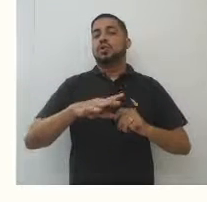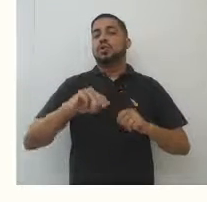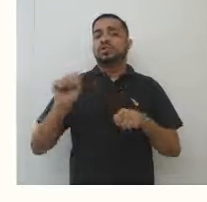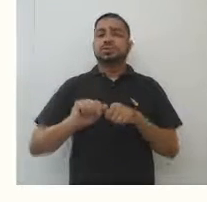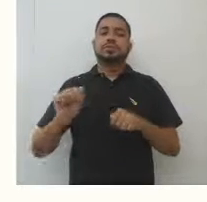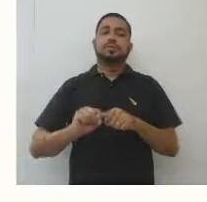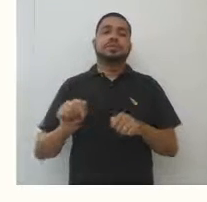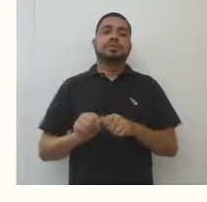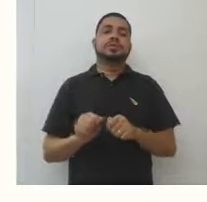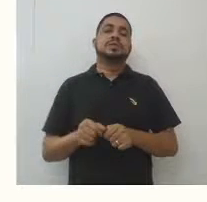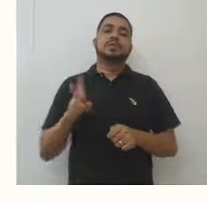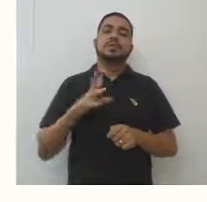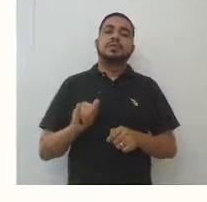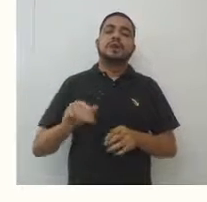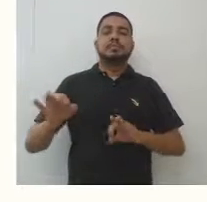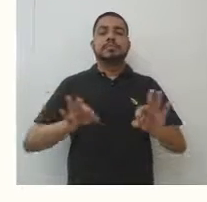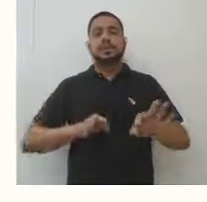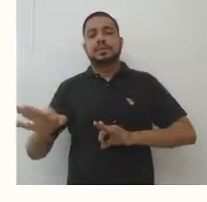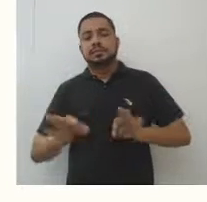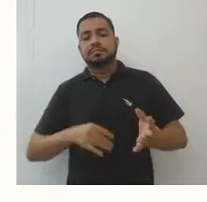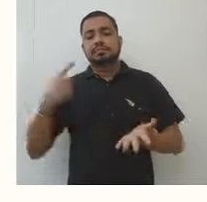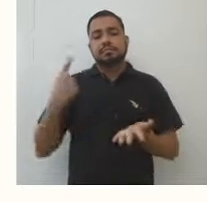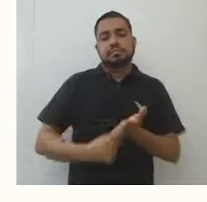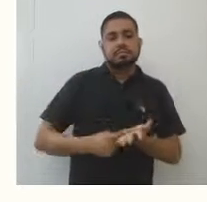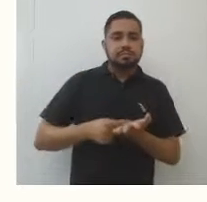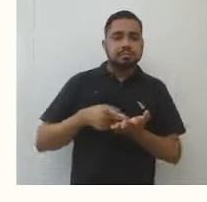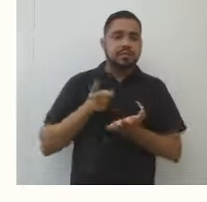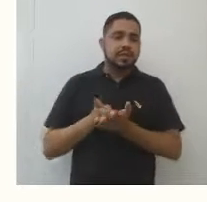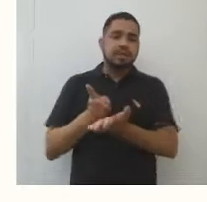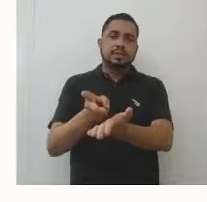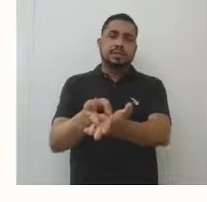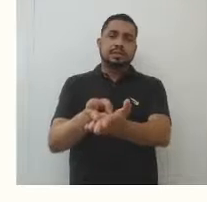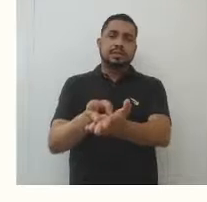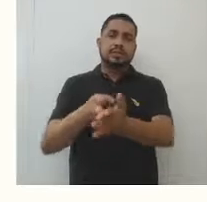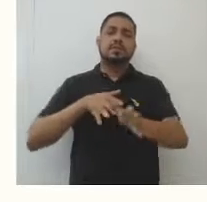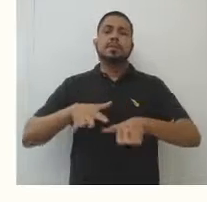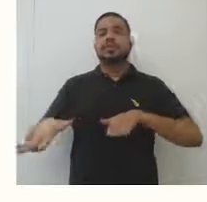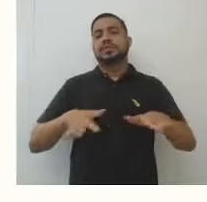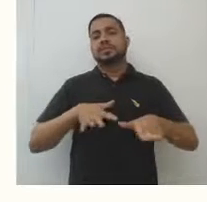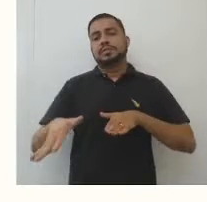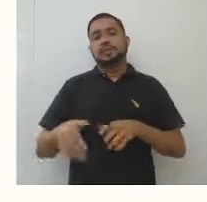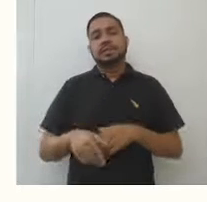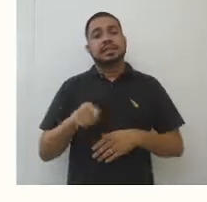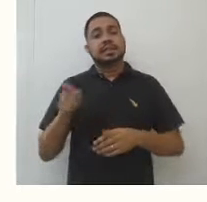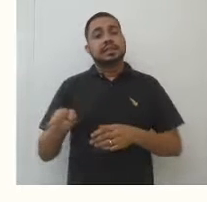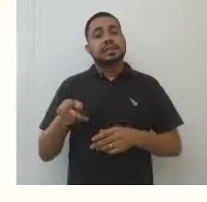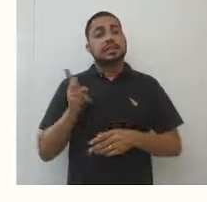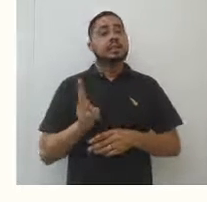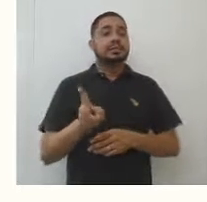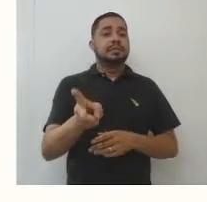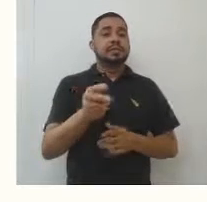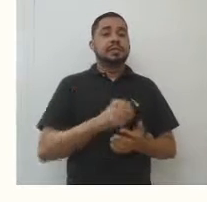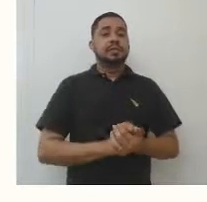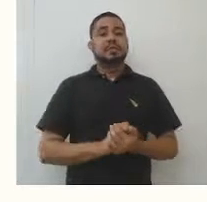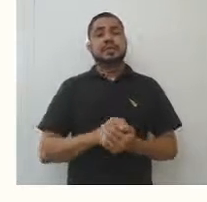construir. Você vai planejar e definir uma sequência de movimento. Essa sequência de movimento serão executados por